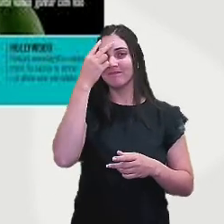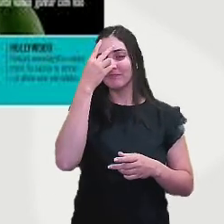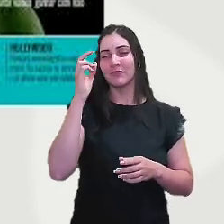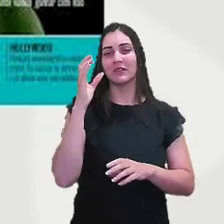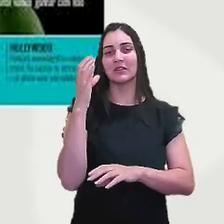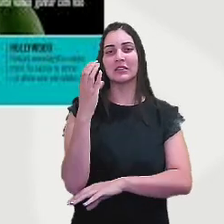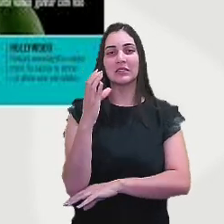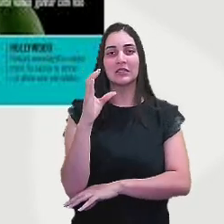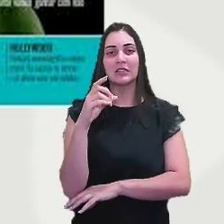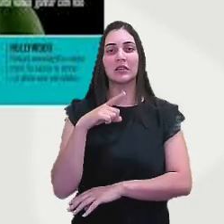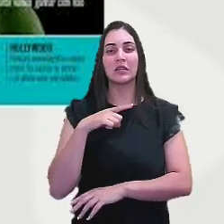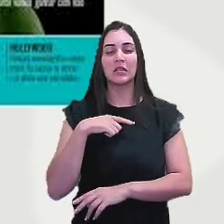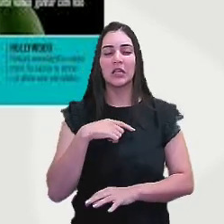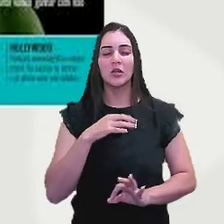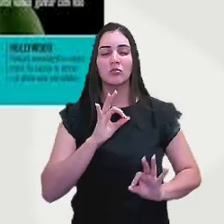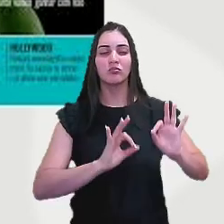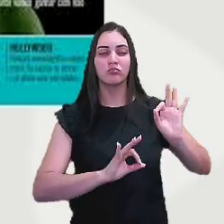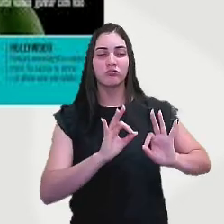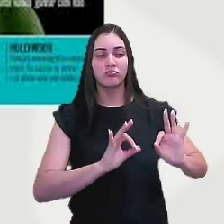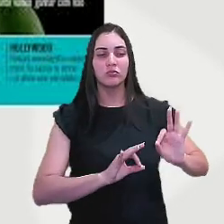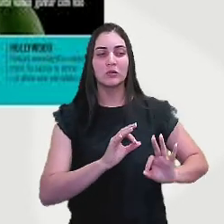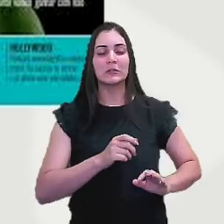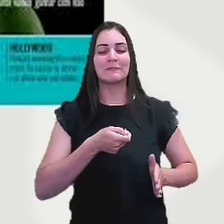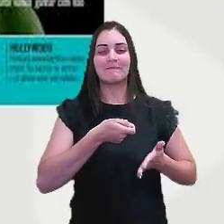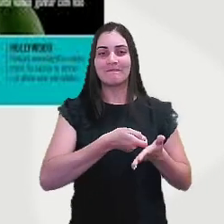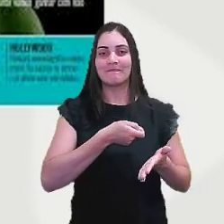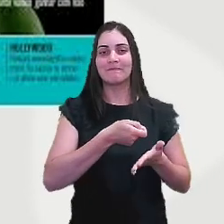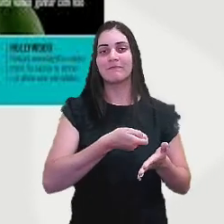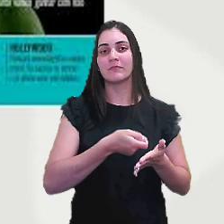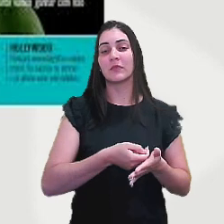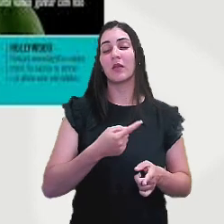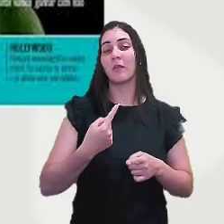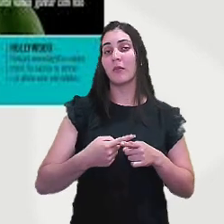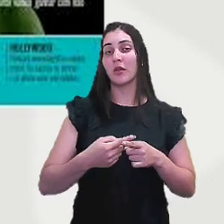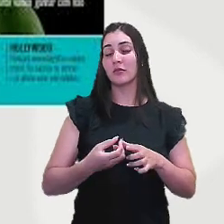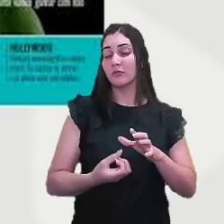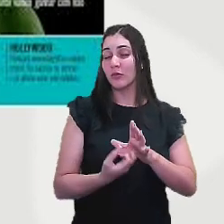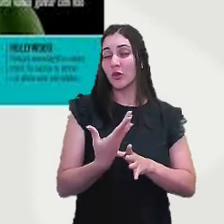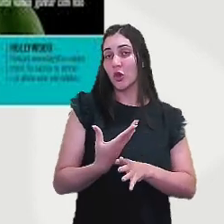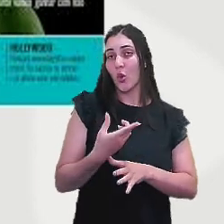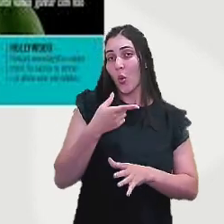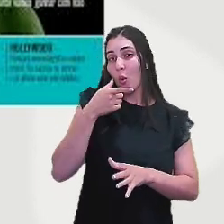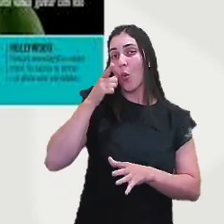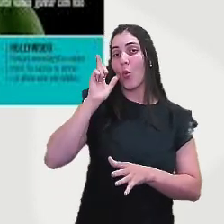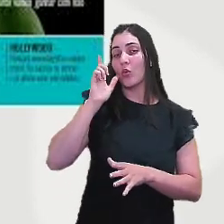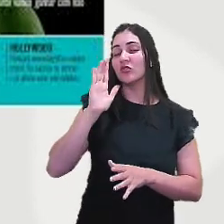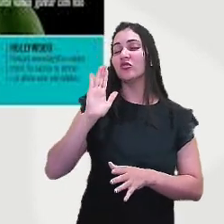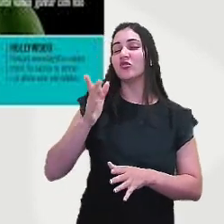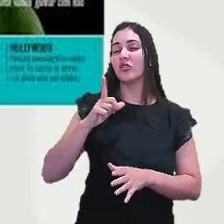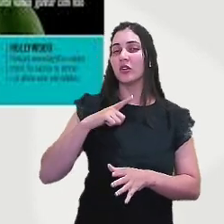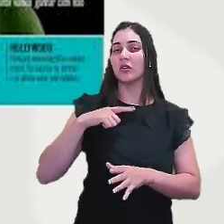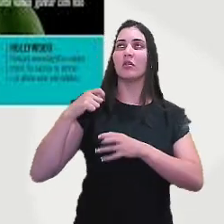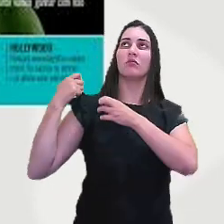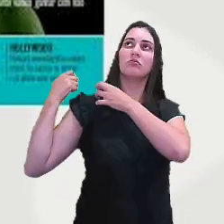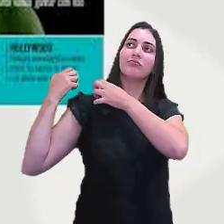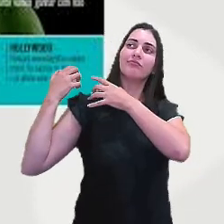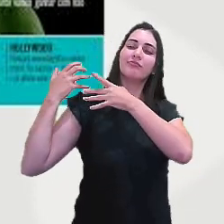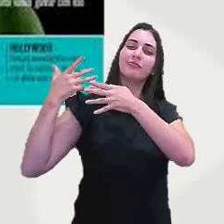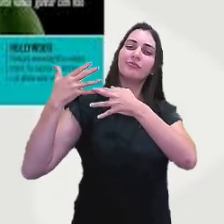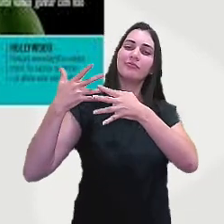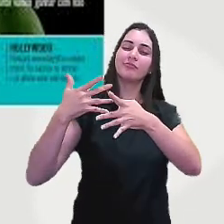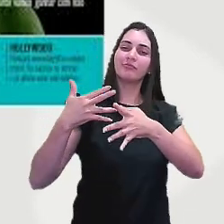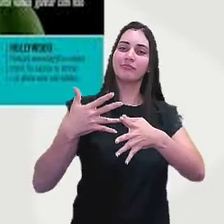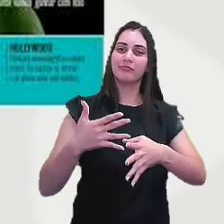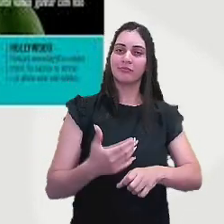rigoroso com relação a esses produtos. Até porque isso não surgiu ontem, não surgiu há alguns dias. Isso é um estudo que já tem the long time